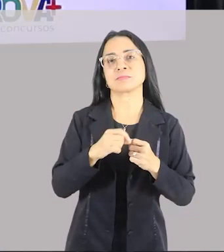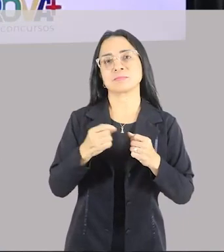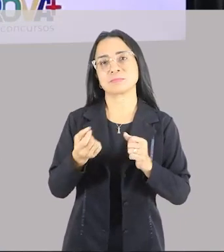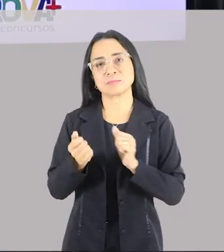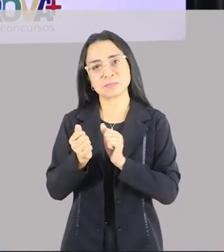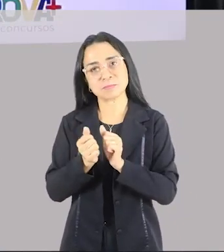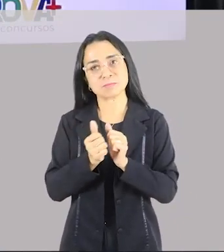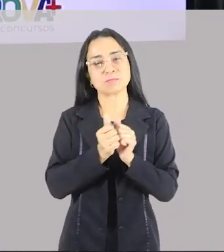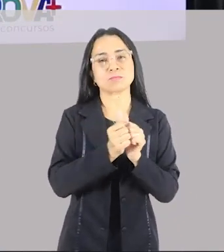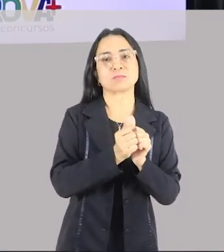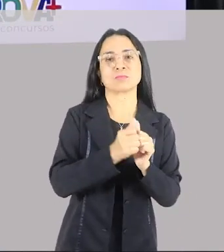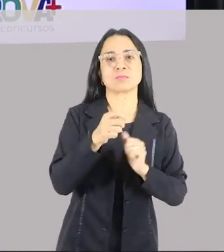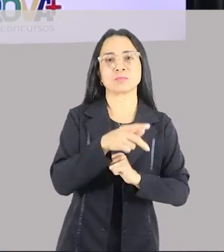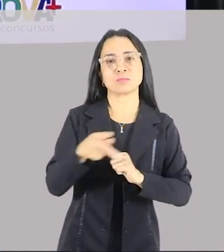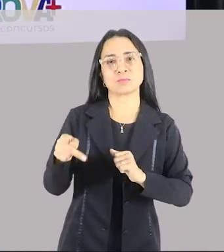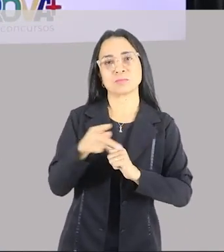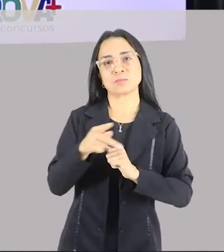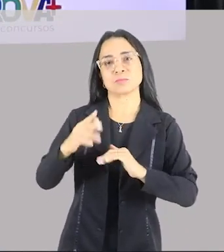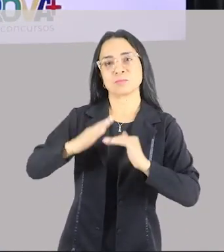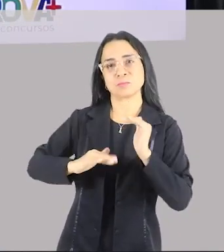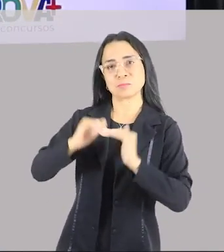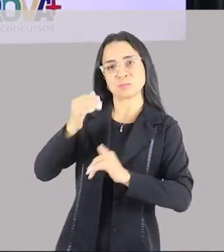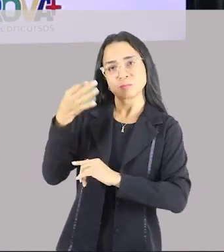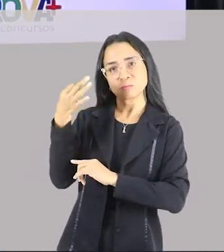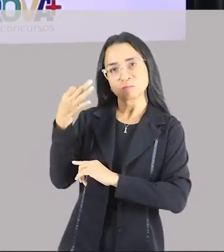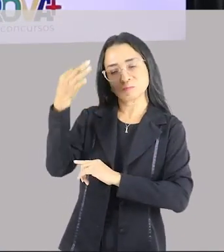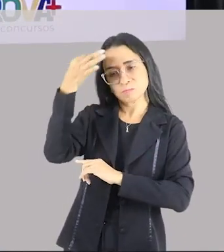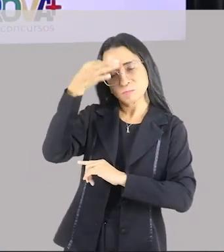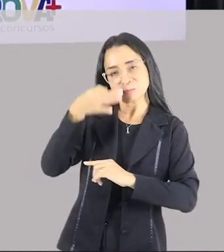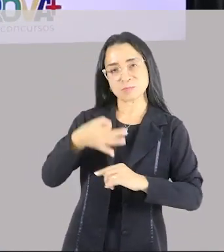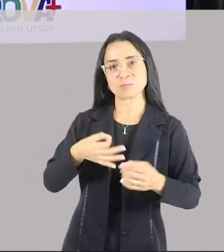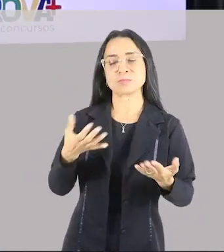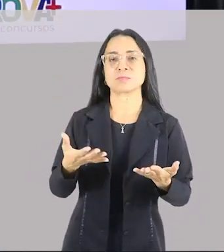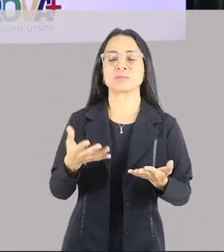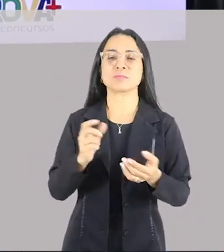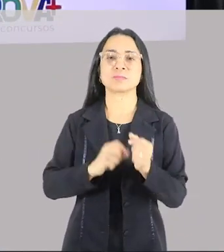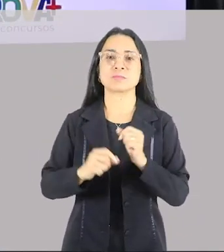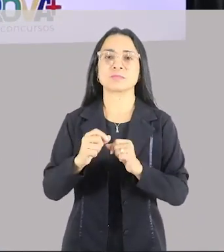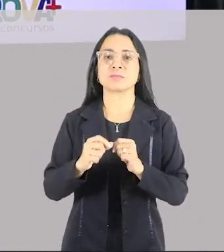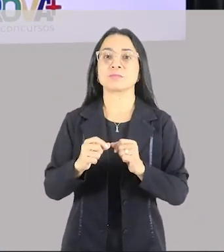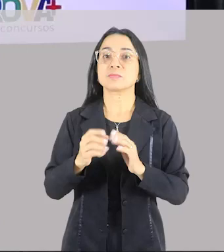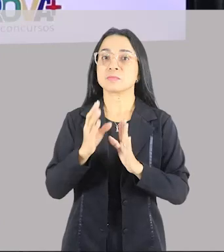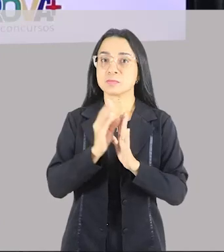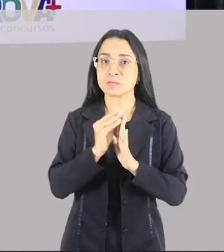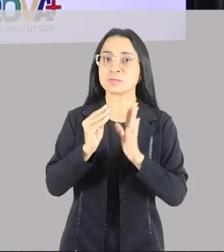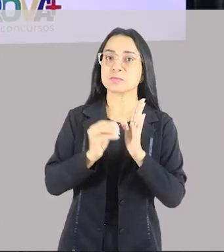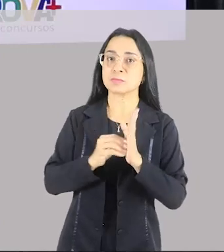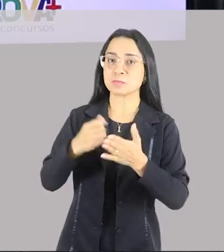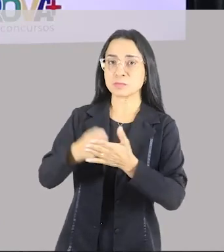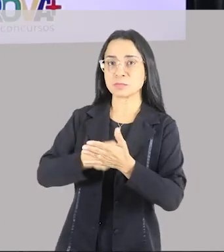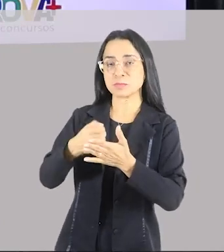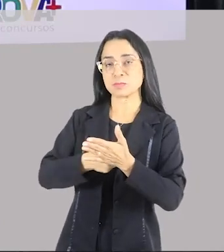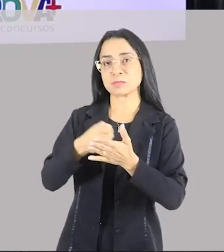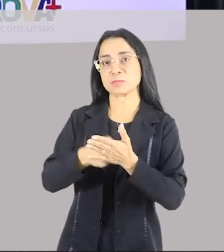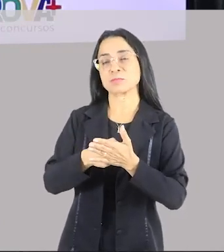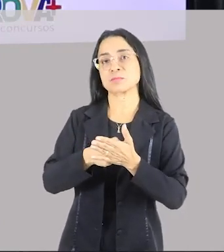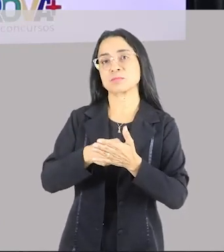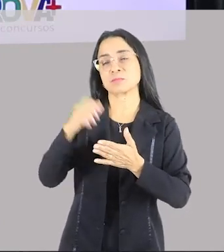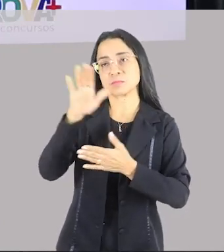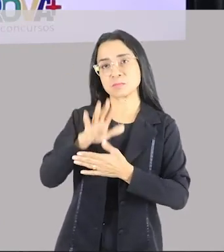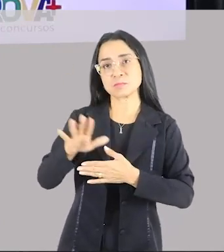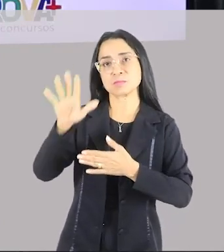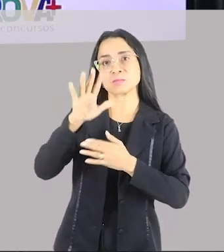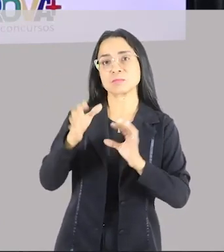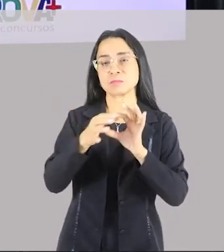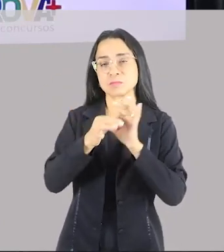professores, grandes especialistas nas áreas dos temas que serão cobrados no concurso nacional unificado. Muitos dos